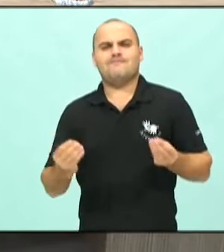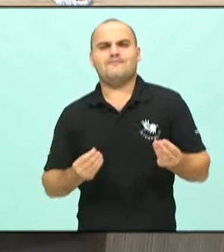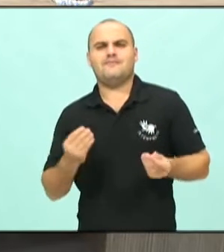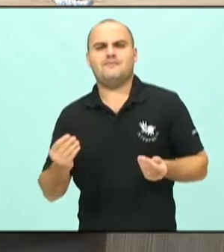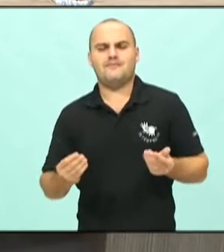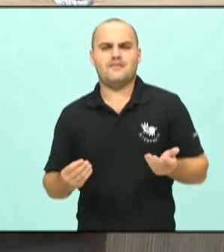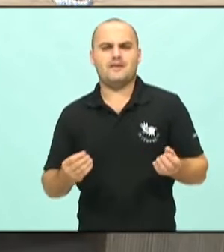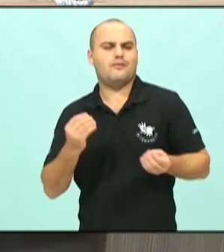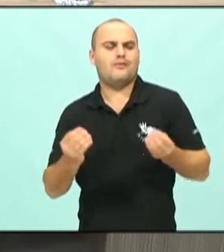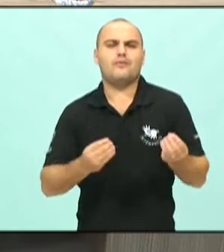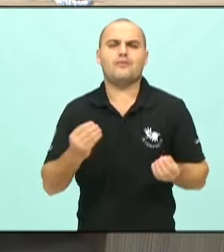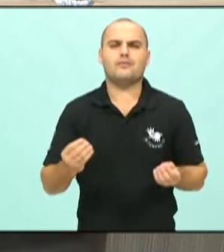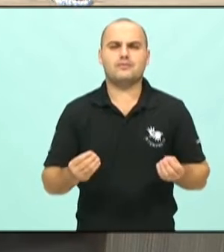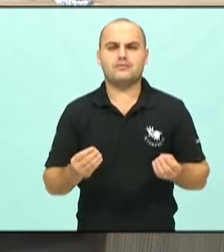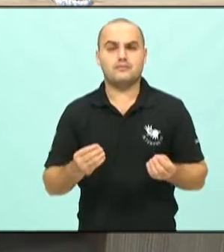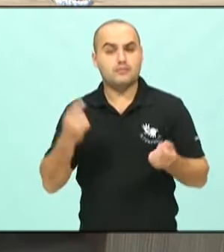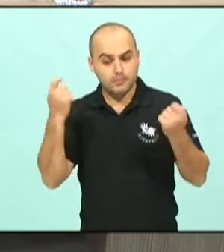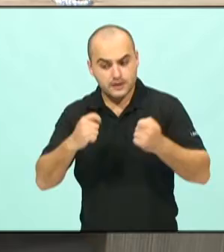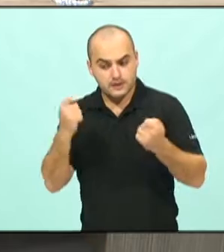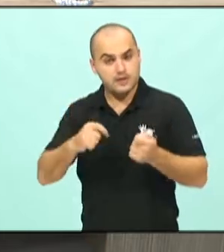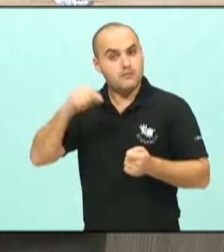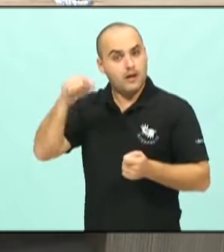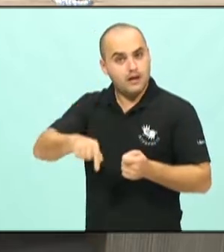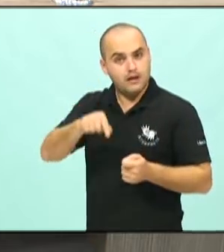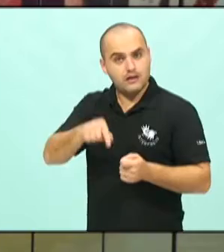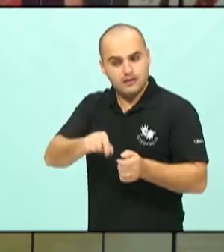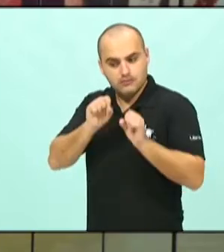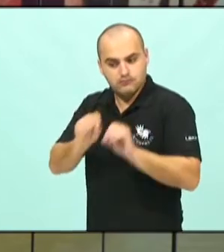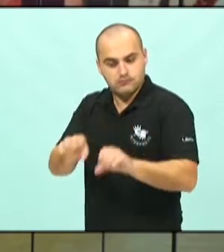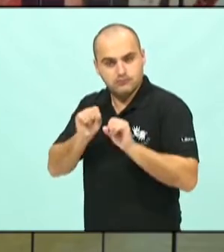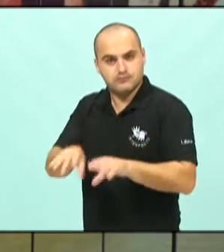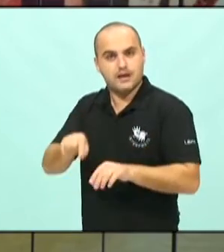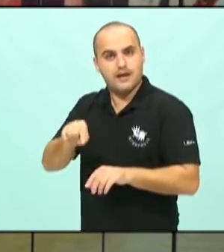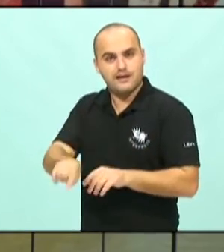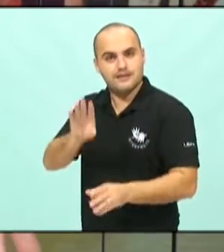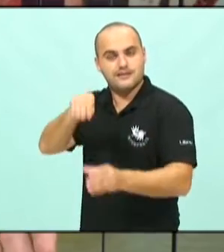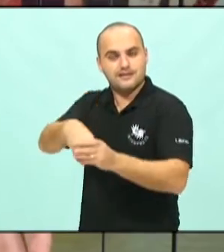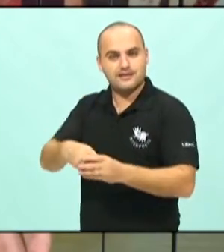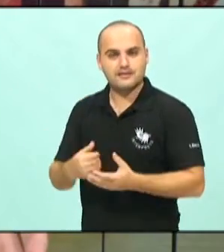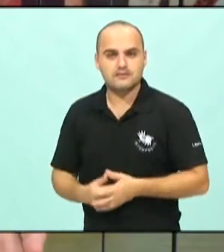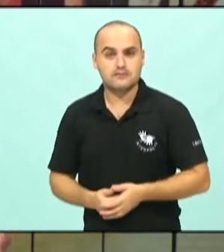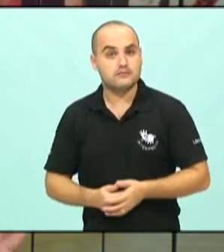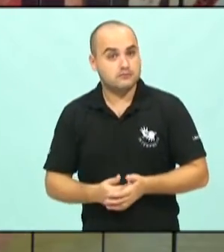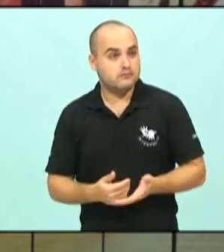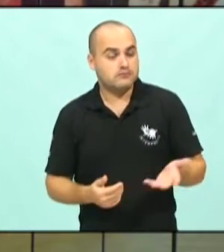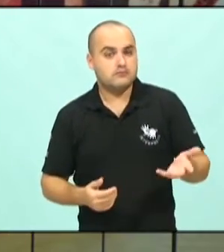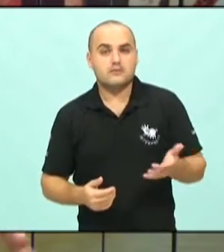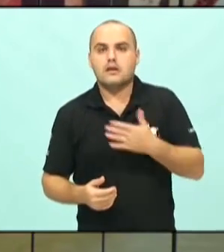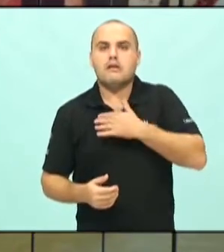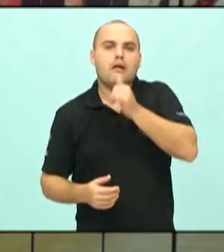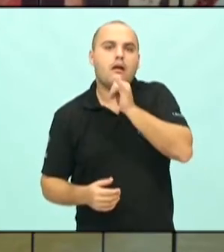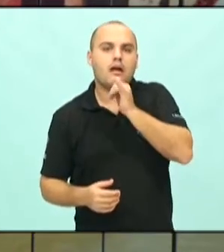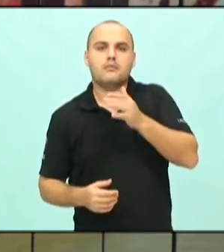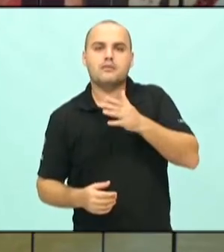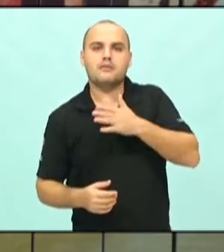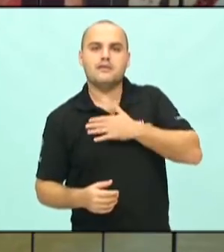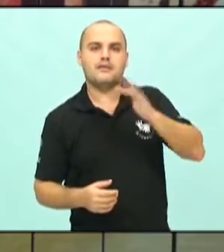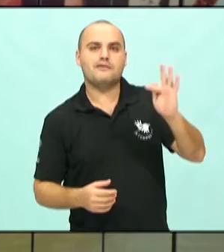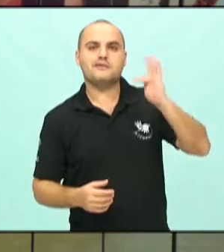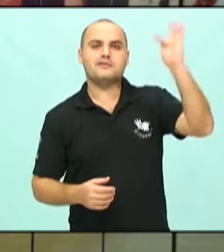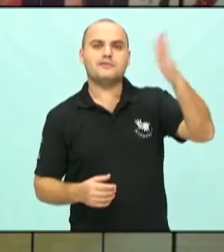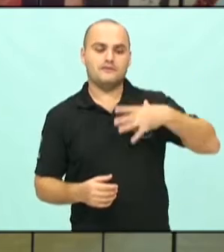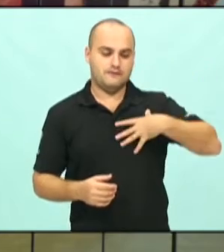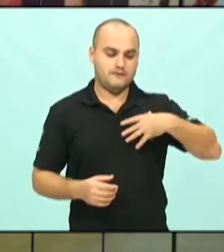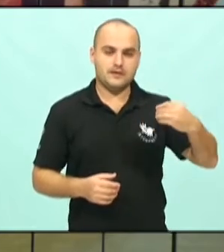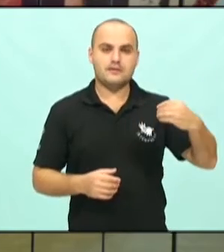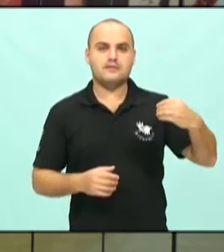vai deixar se a gente não buscar daqui de dentro? Eu nunca vou ter um futuro atleta. O meu filho nunca vai ver eu jogar boccia. Quem sabe ele vai despertar esse interesse pela boccia dentro de